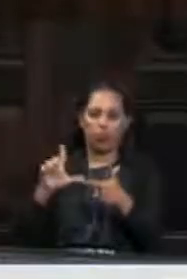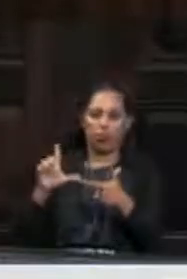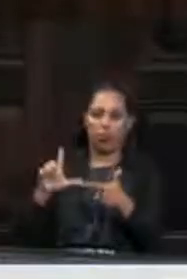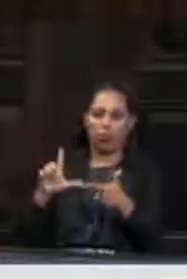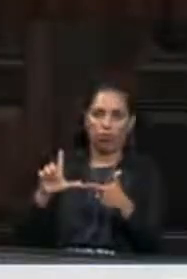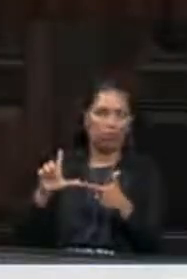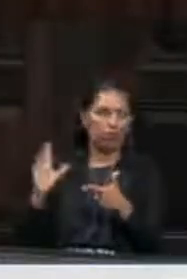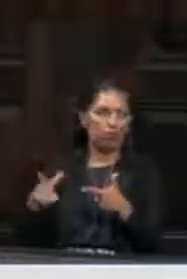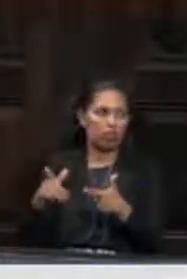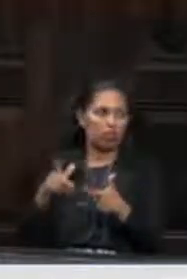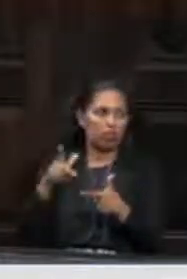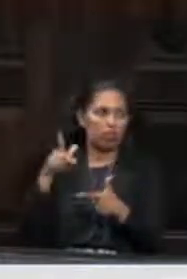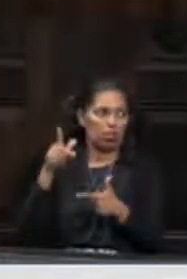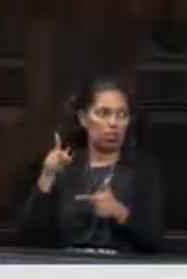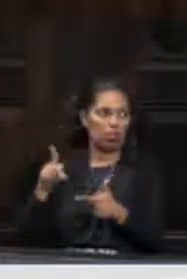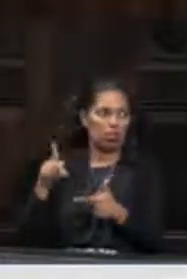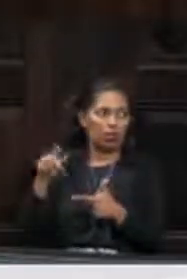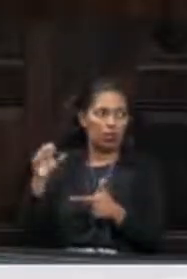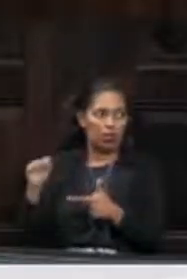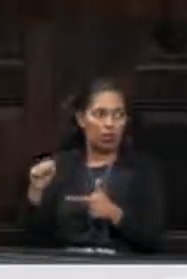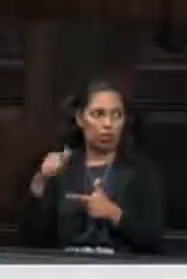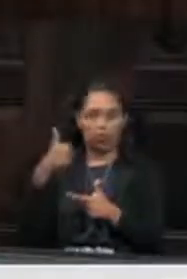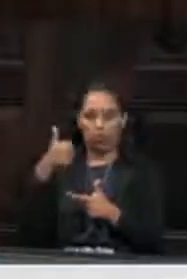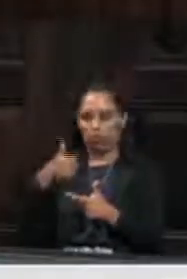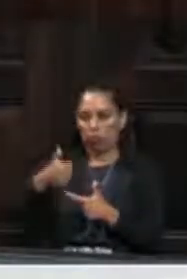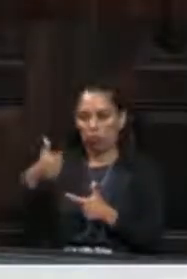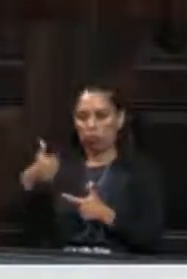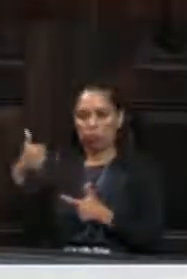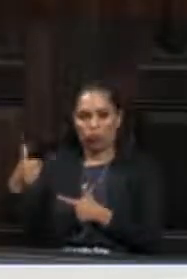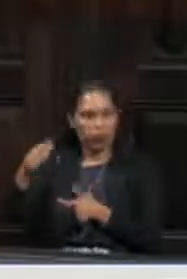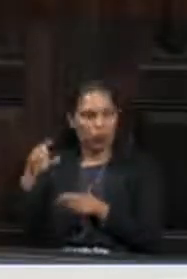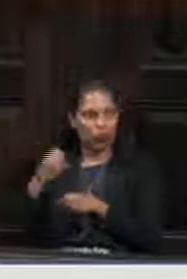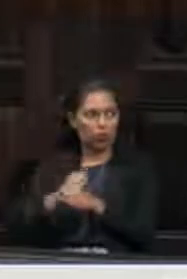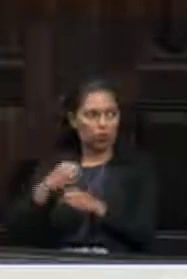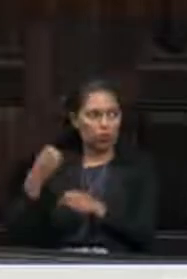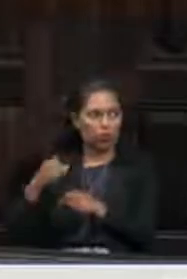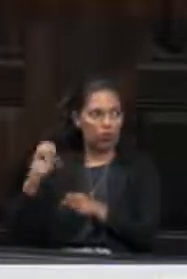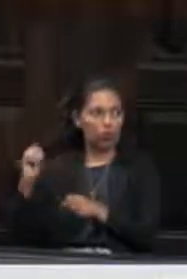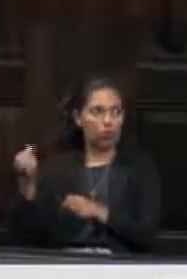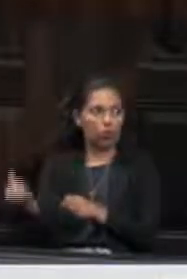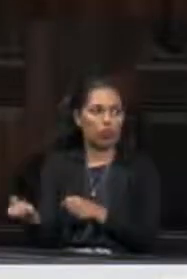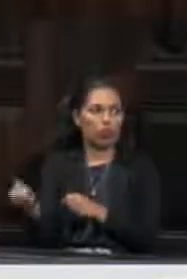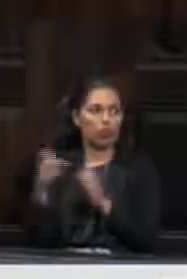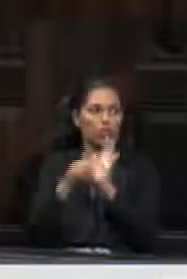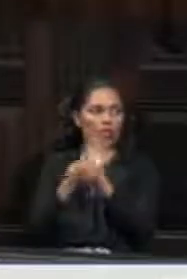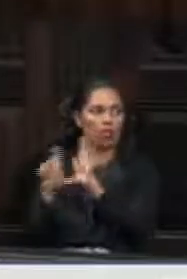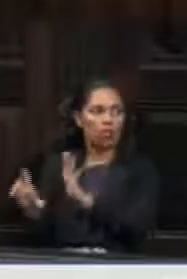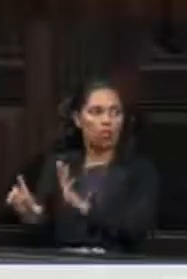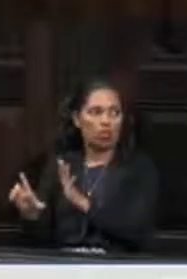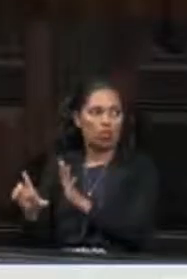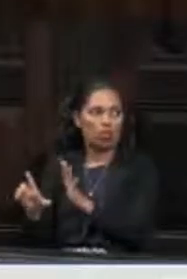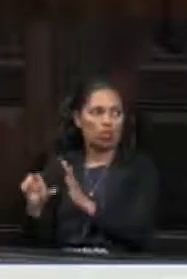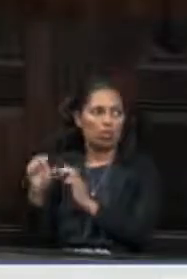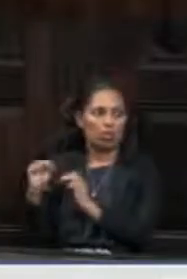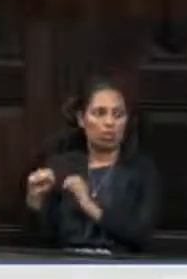citar a PLC 122/2006 e, mais recente, o